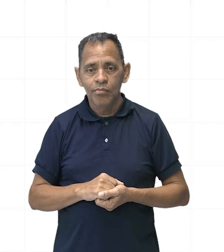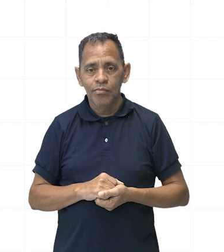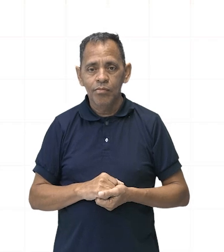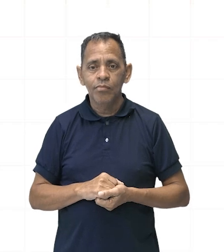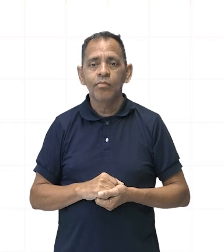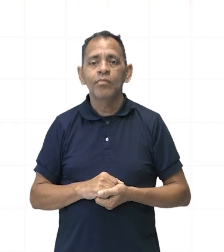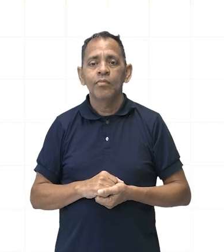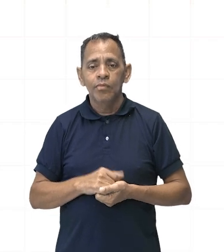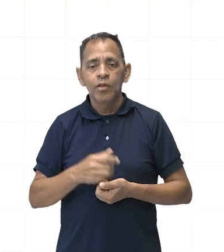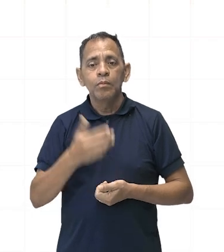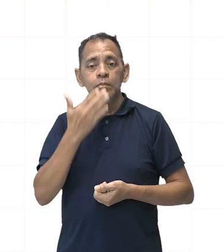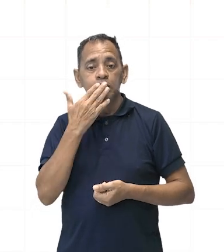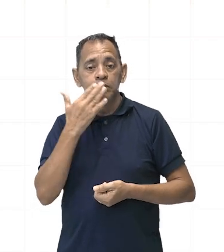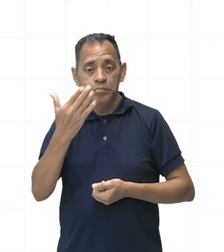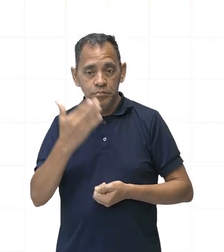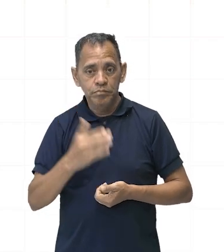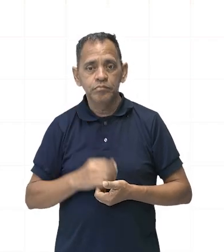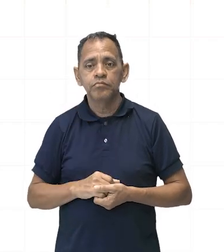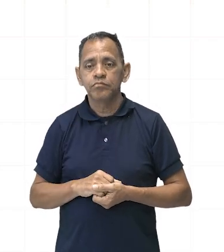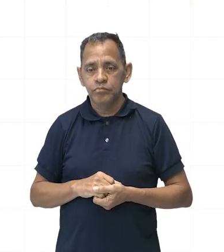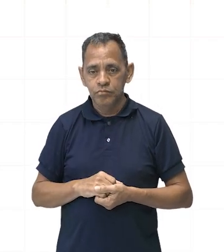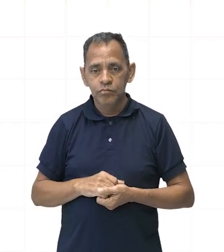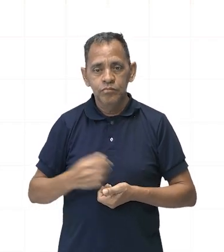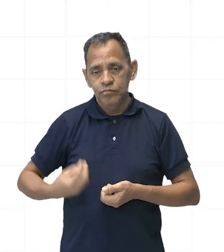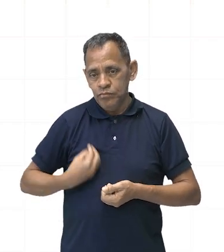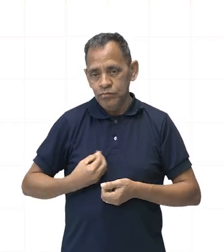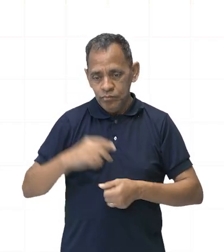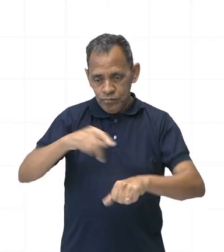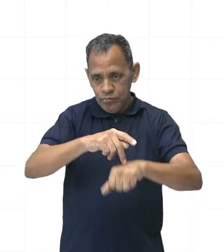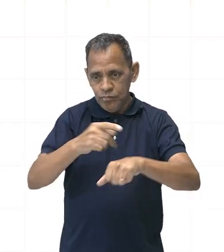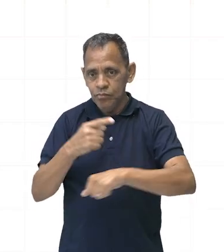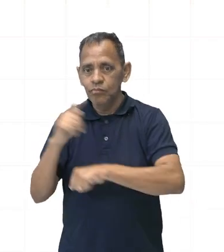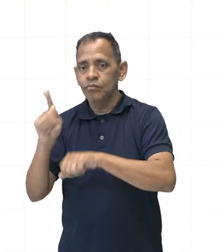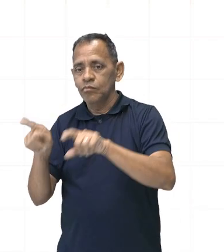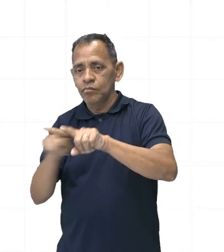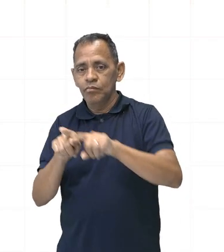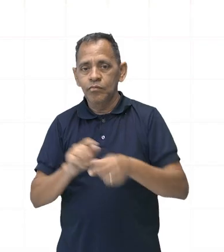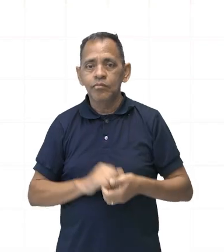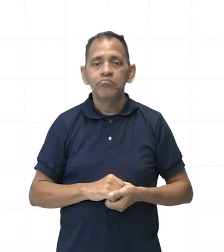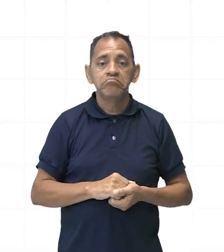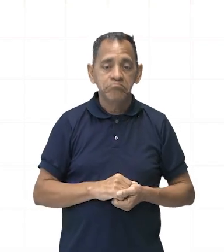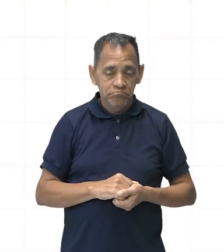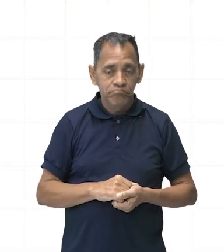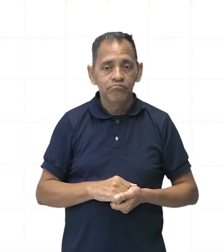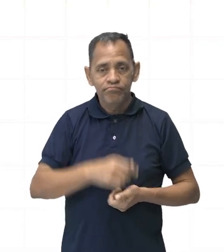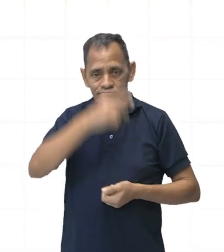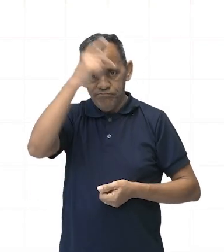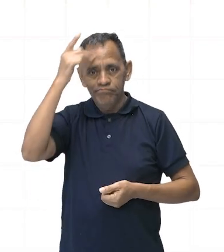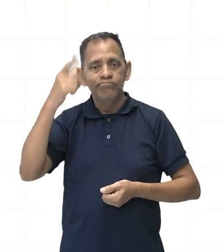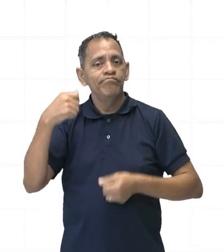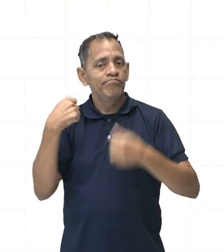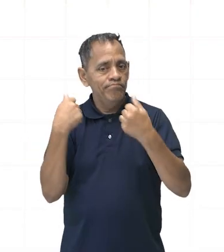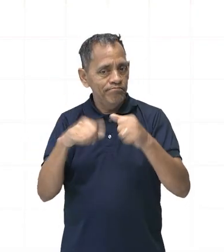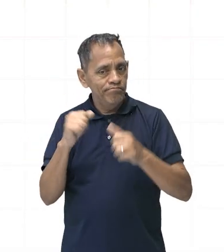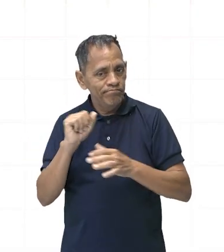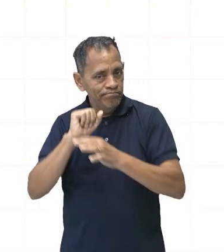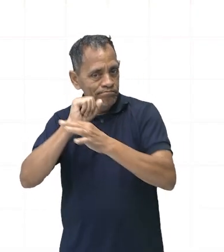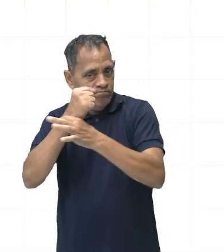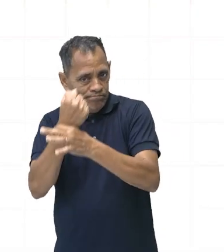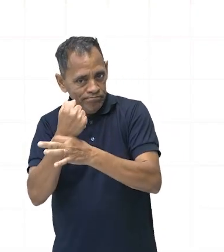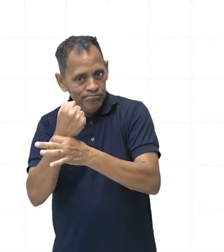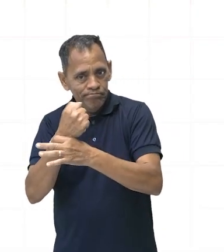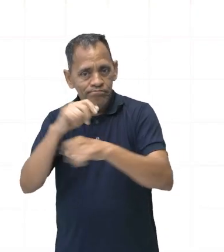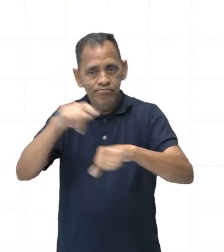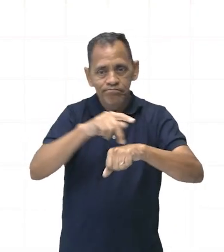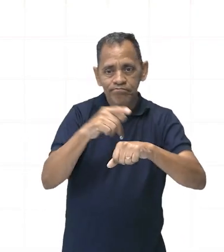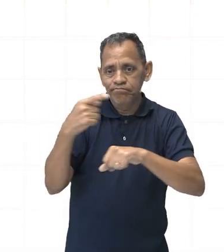estão solicitando asilos, 5,3 milhões de outras pessoas que precisam de proteção internacional. Quais